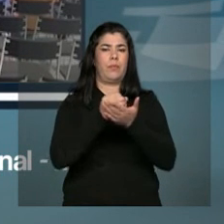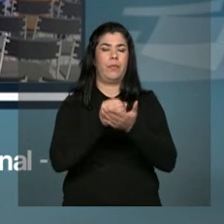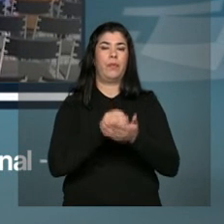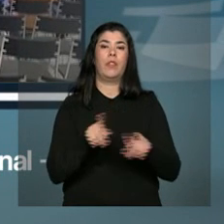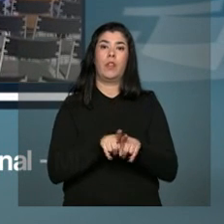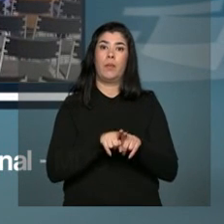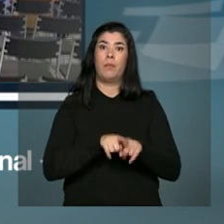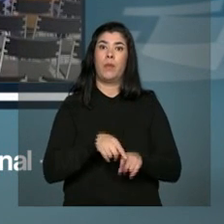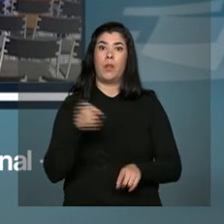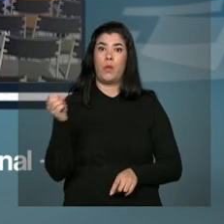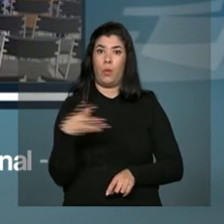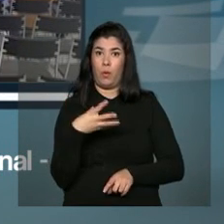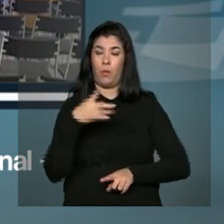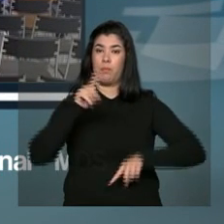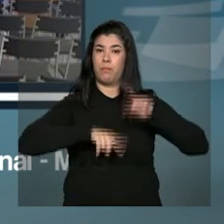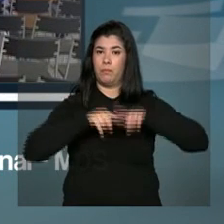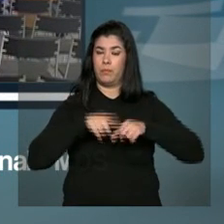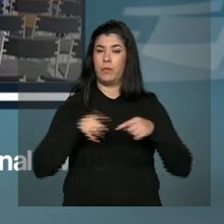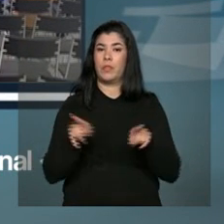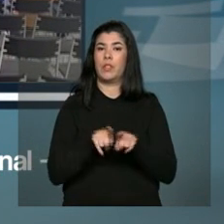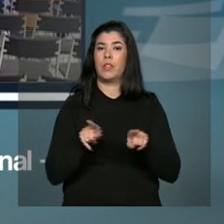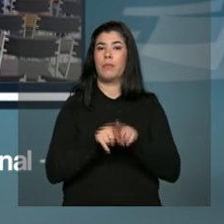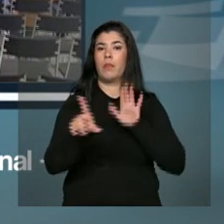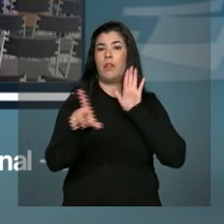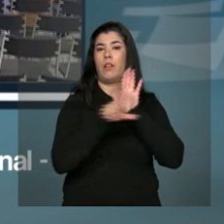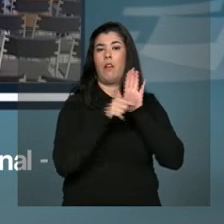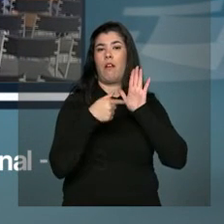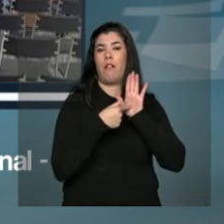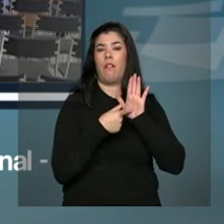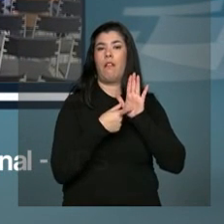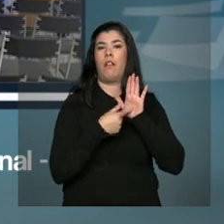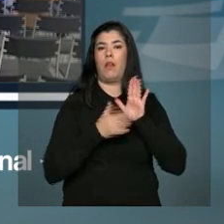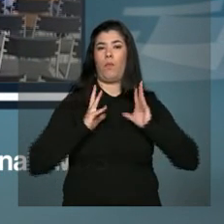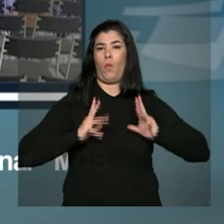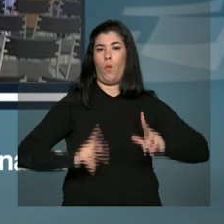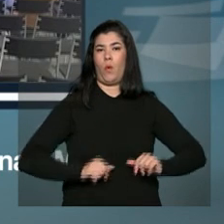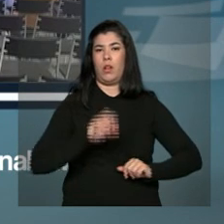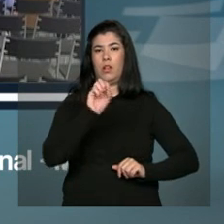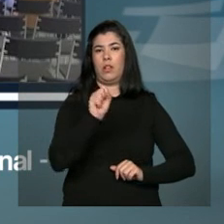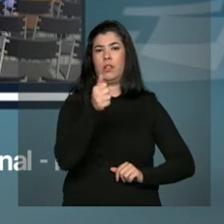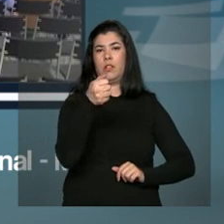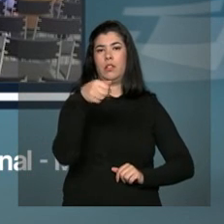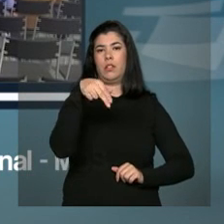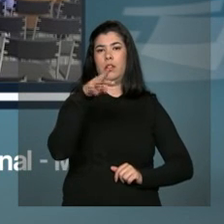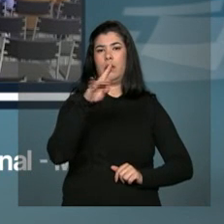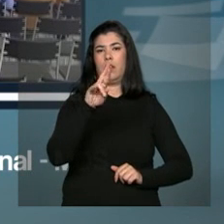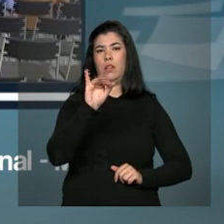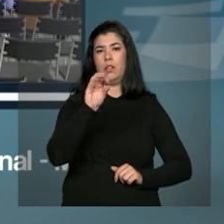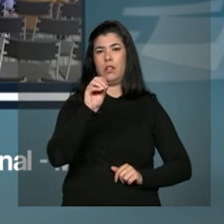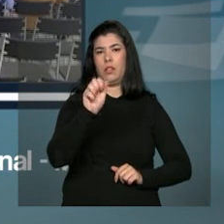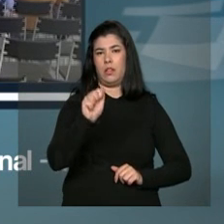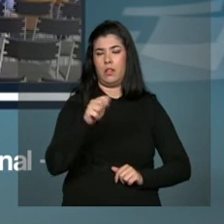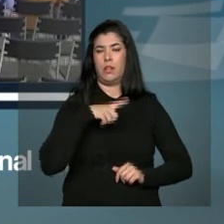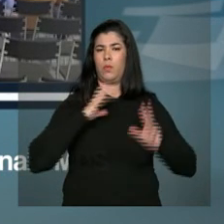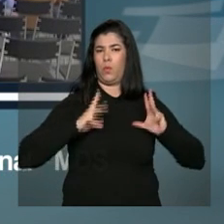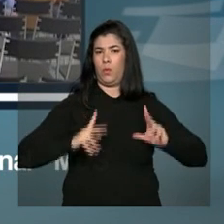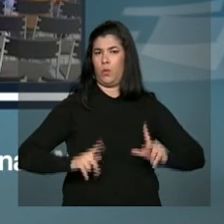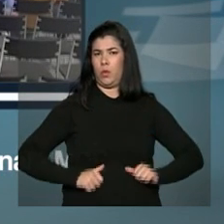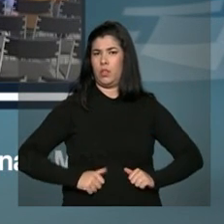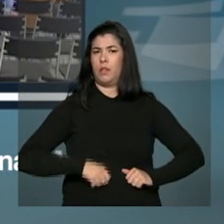grande novidade desse Plano Safra é a legislação sanitária. Nós estamos fazendo uma reforma na legislação sanitária